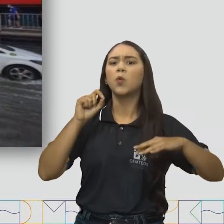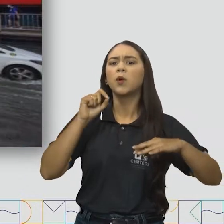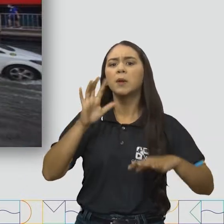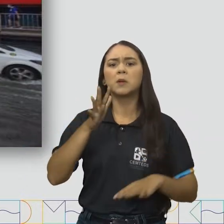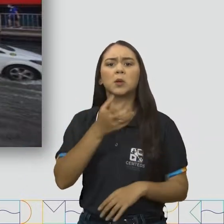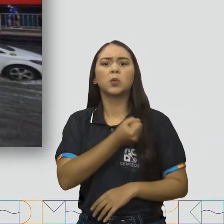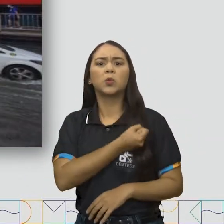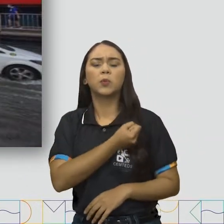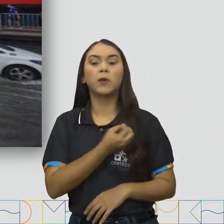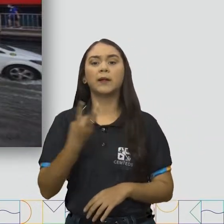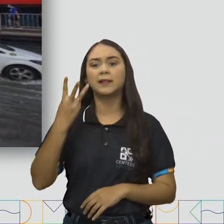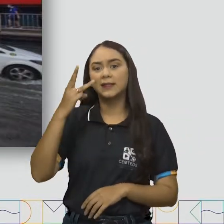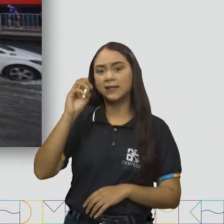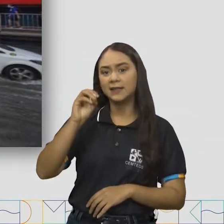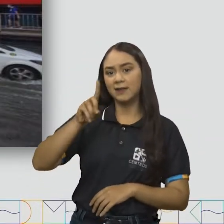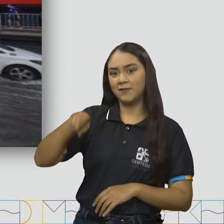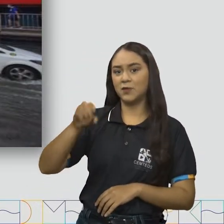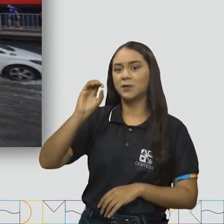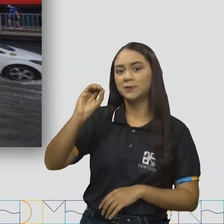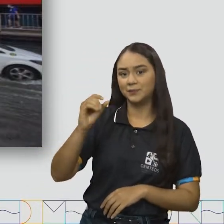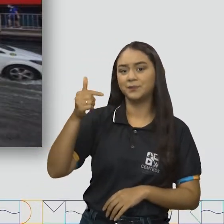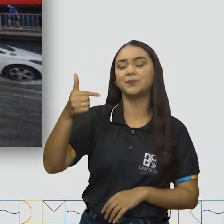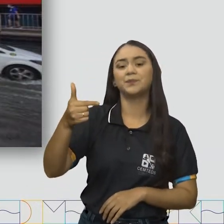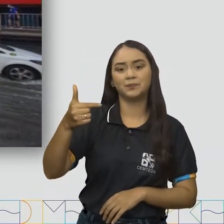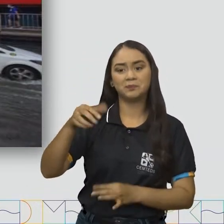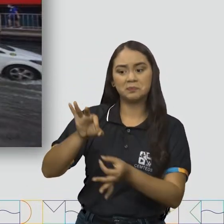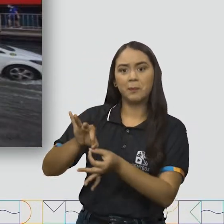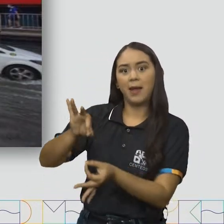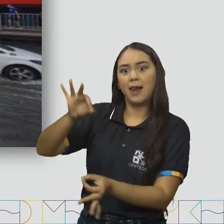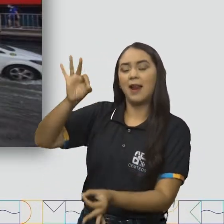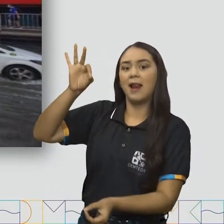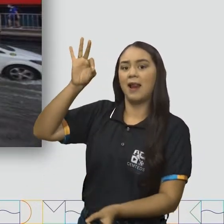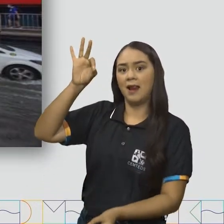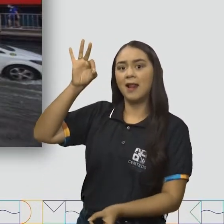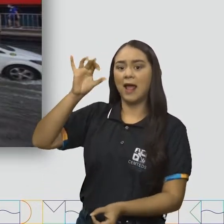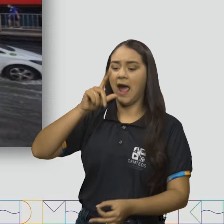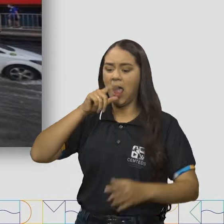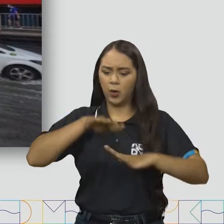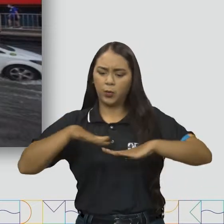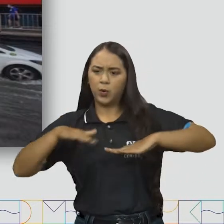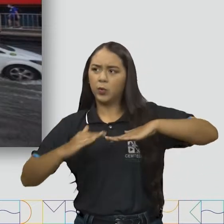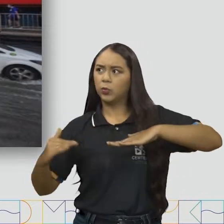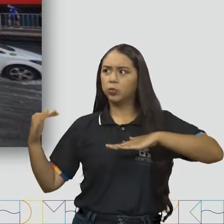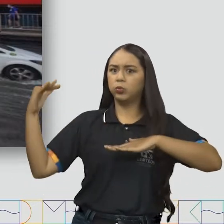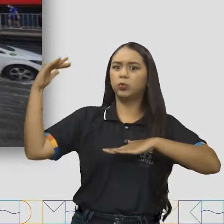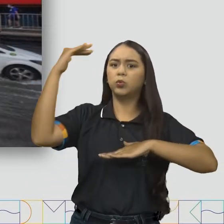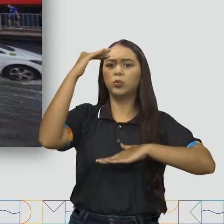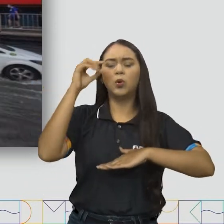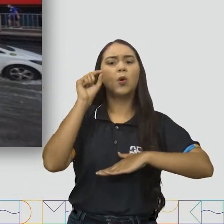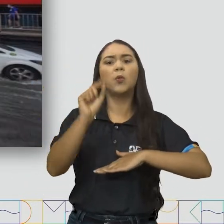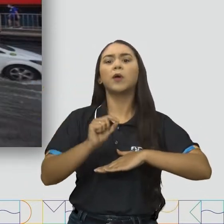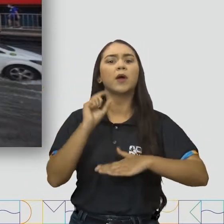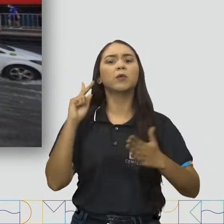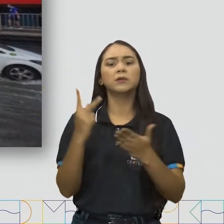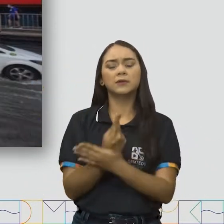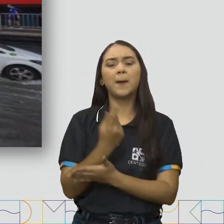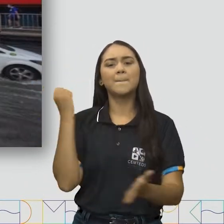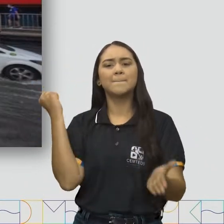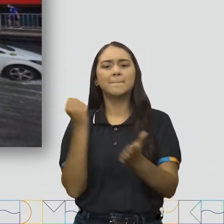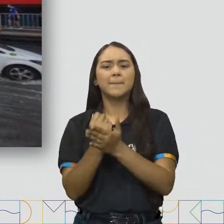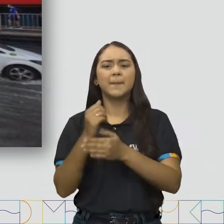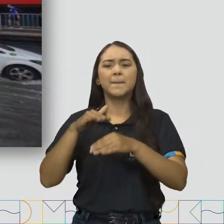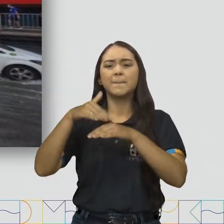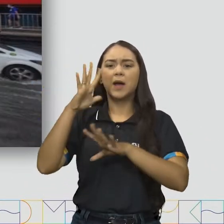atingida foi de 30,02 metros acima do nível, representando assim a maior cheia de toda a série histórica